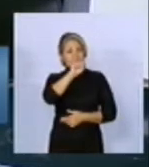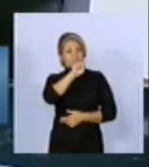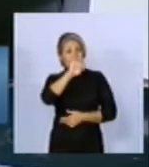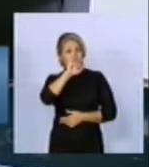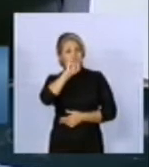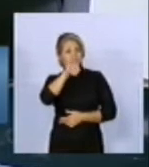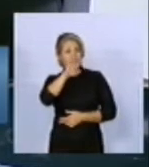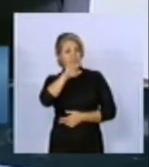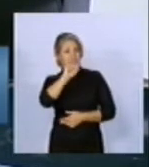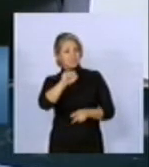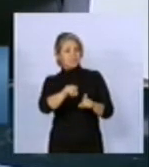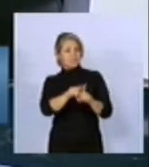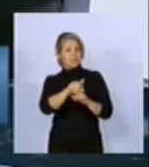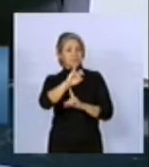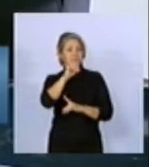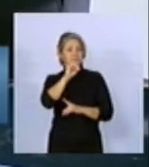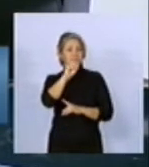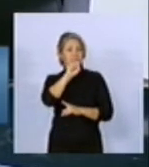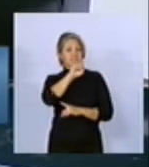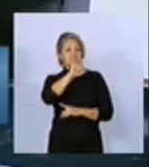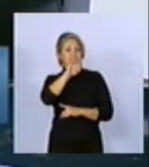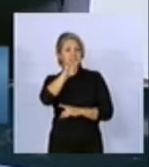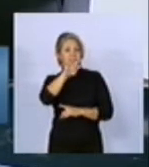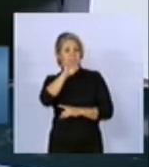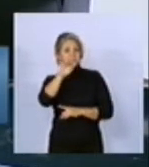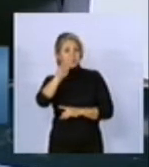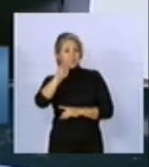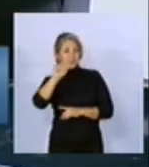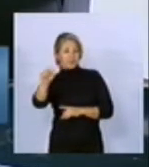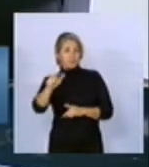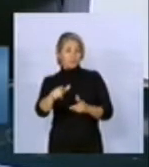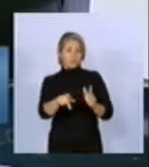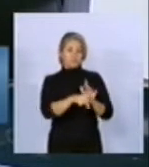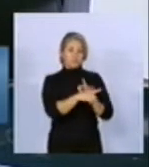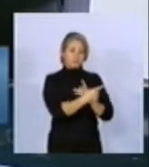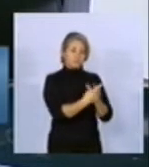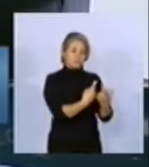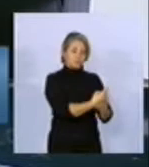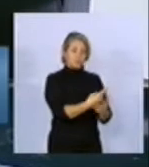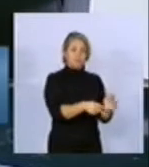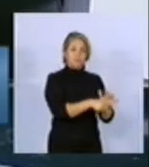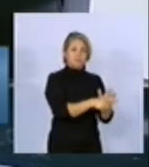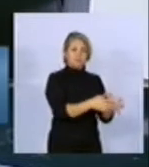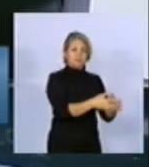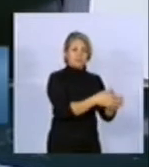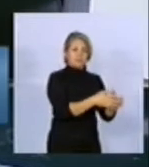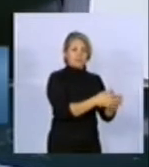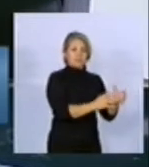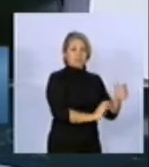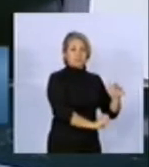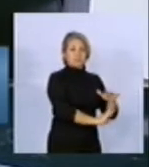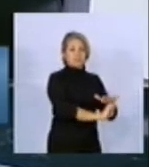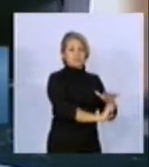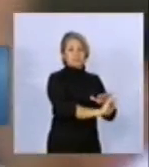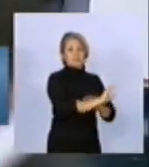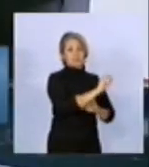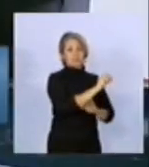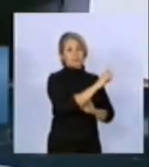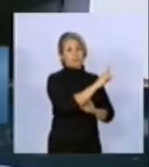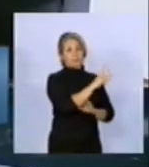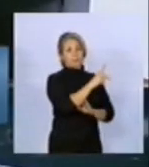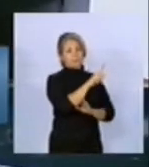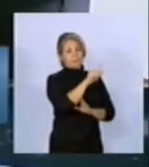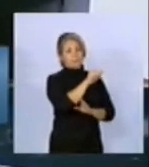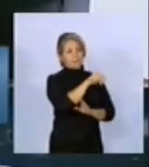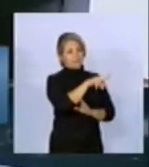Dr Ismael Pereira Júnior ambos da orplana outra Cristina presidente da associação dos